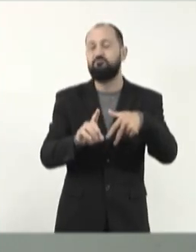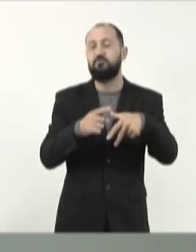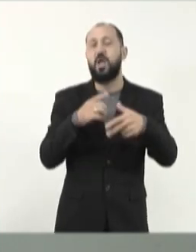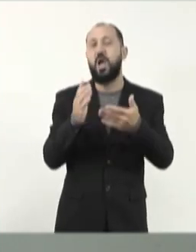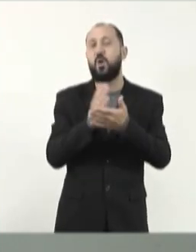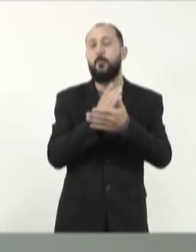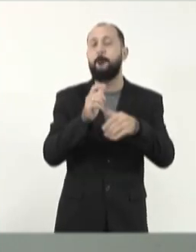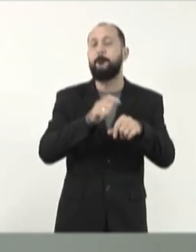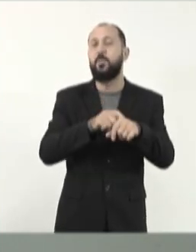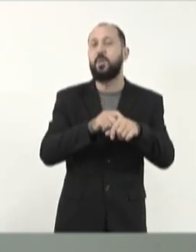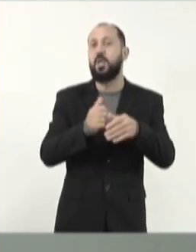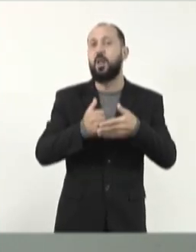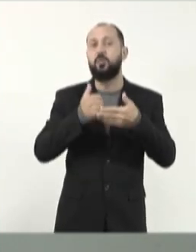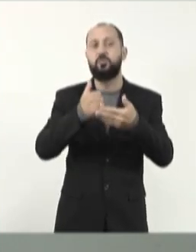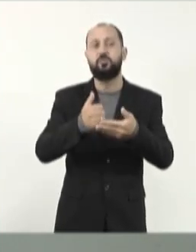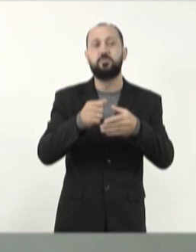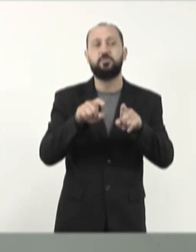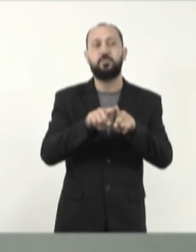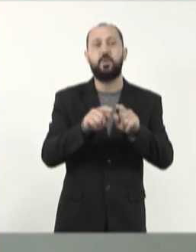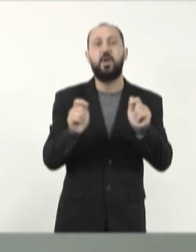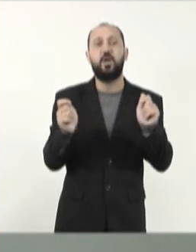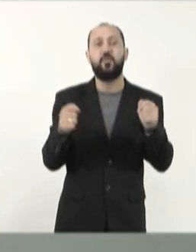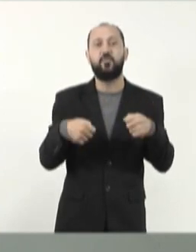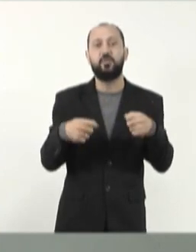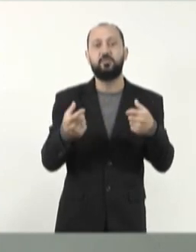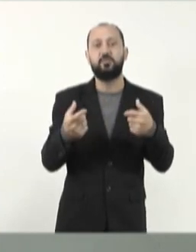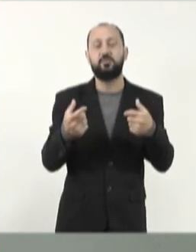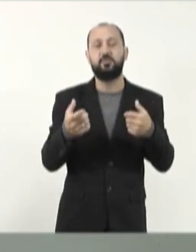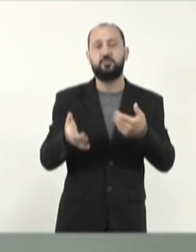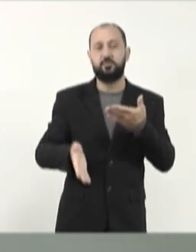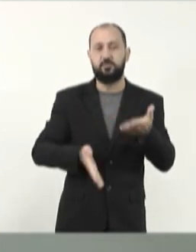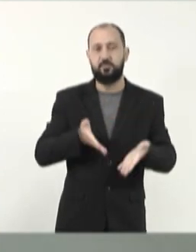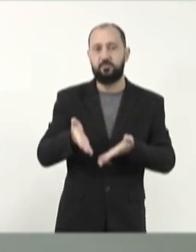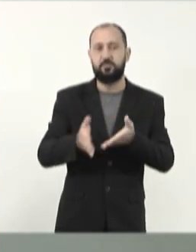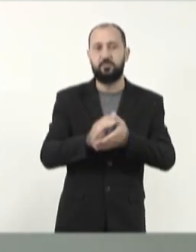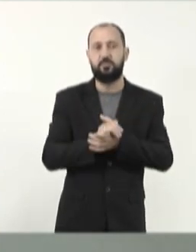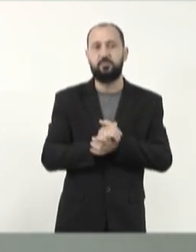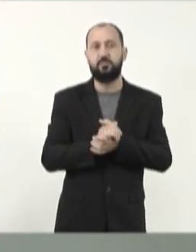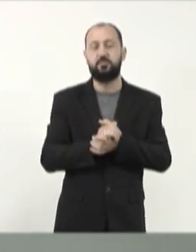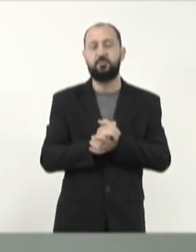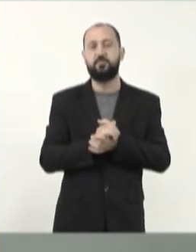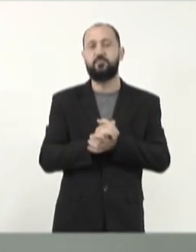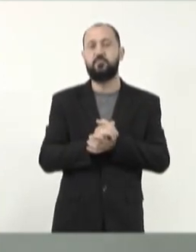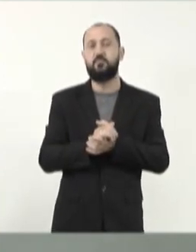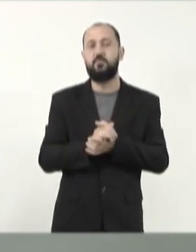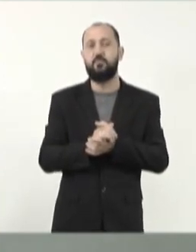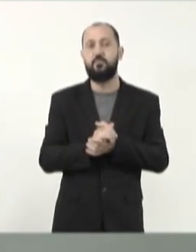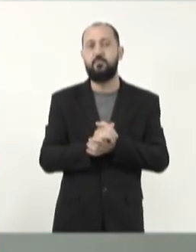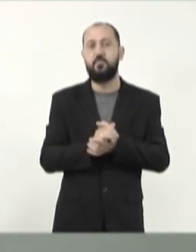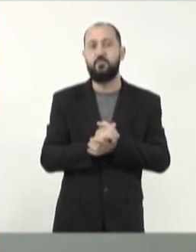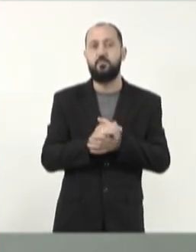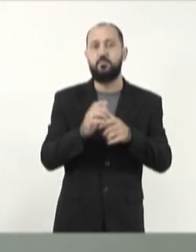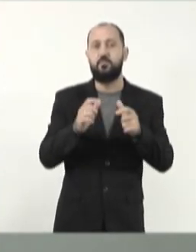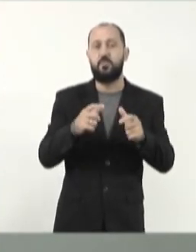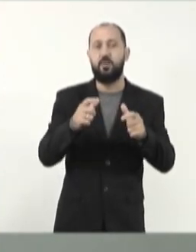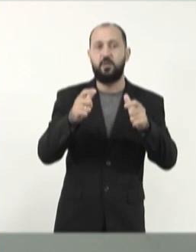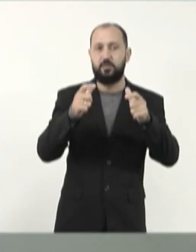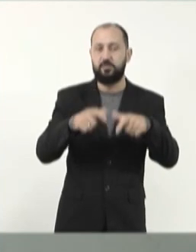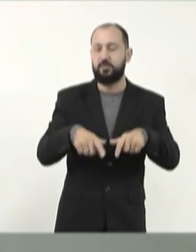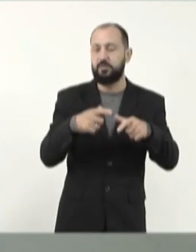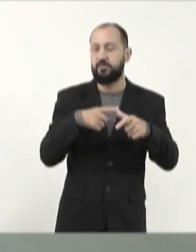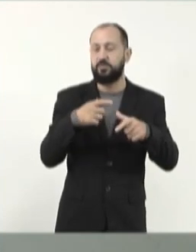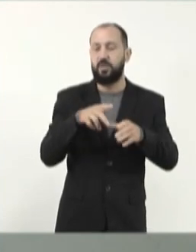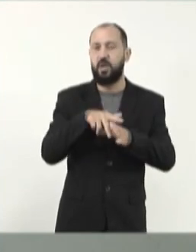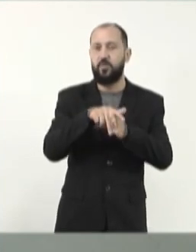que a ecoterapia ela é muito eficiente no tratamento, né? Então, a unidade, esse centro de ecoterapia